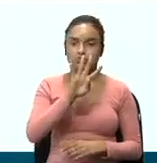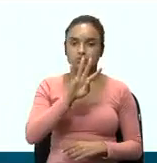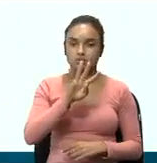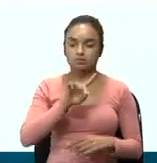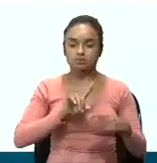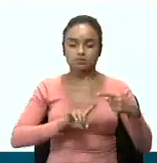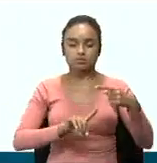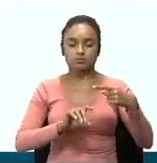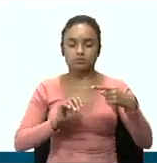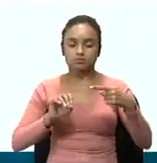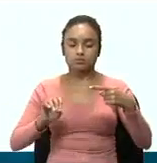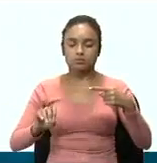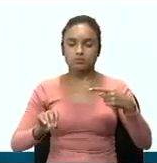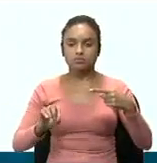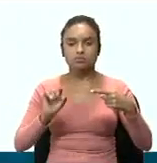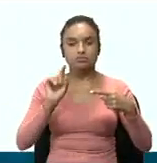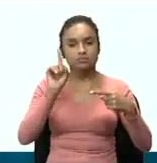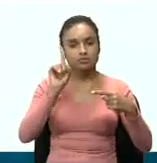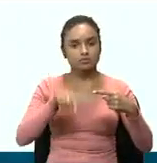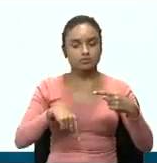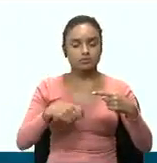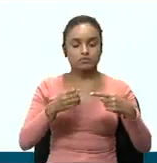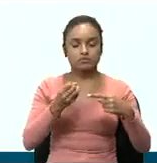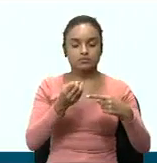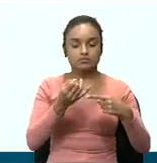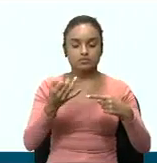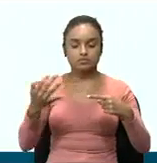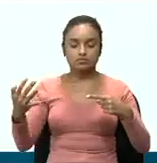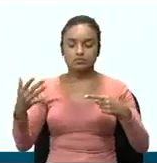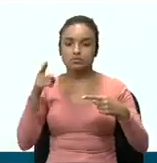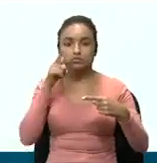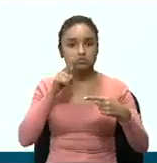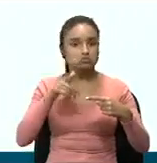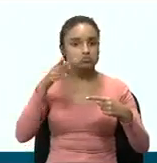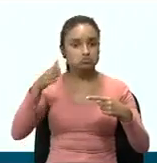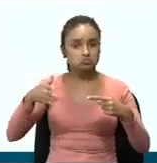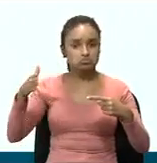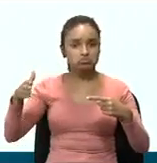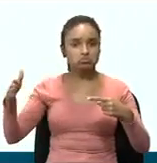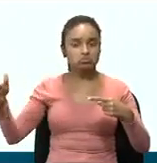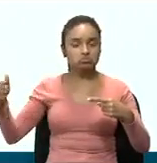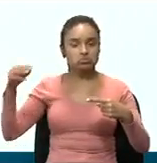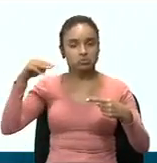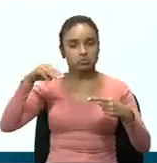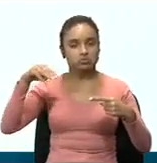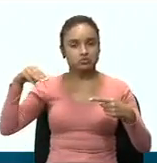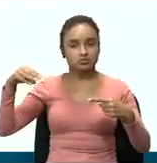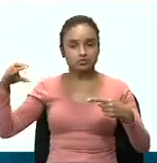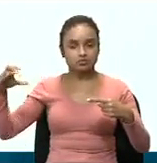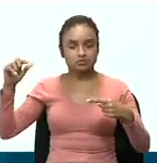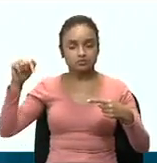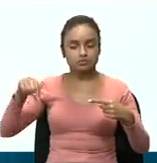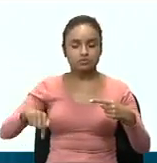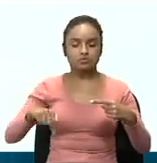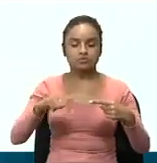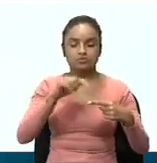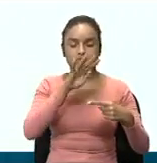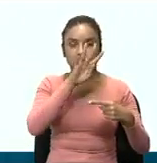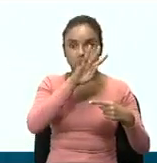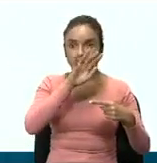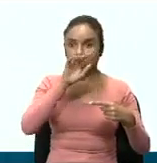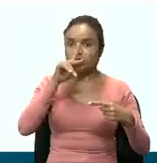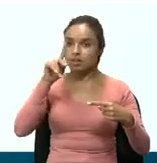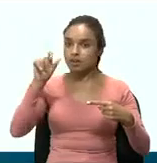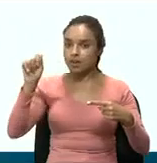fração redutível. Então, eu consigo simplificá-la. O 4 não é par e o 10 não é par? Eu posso,